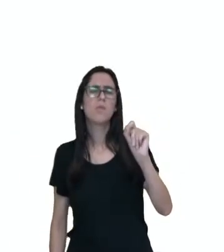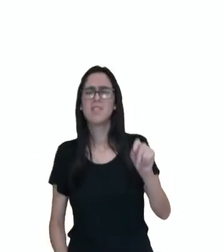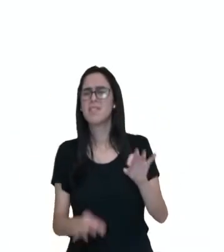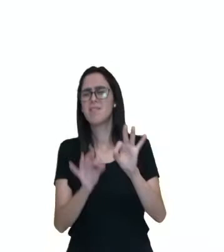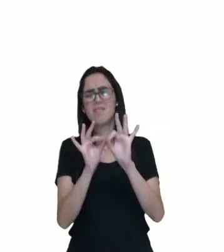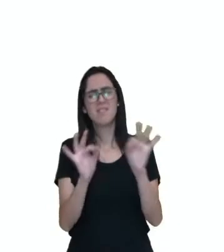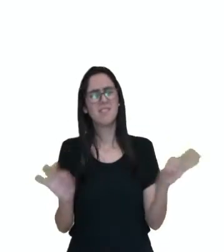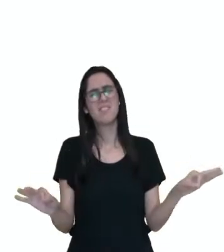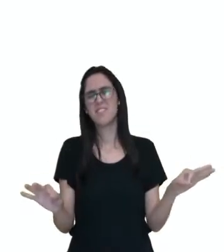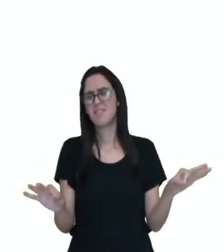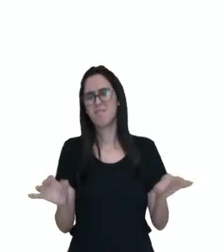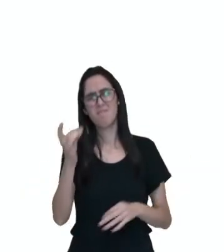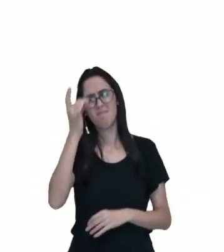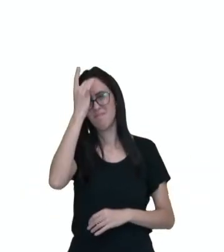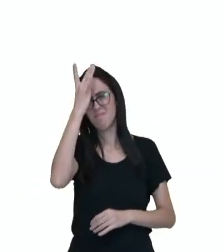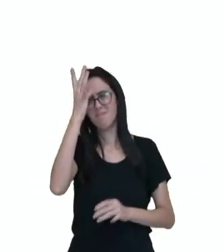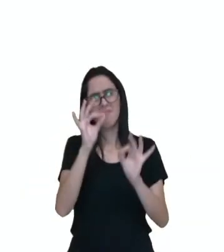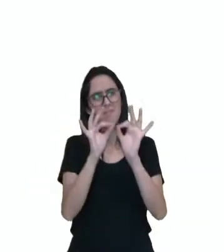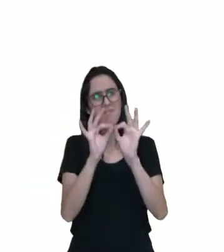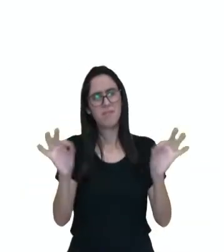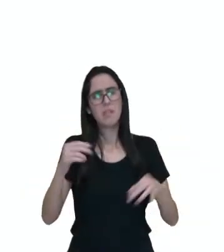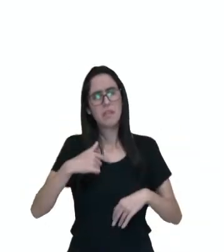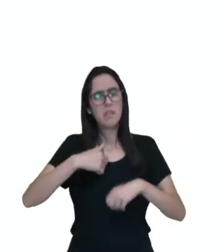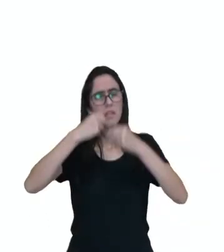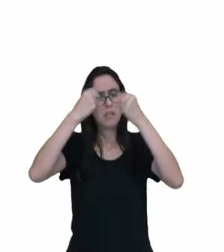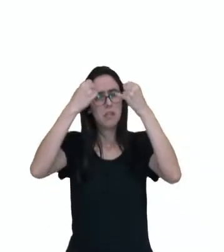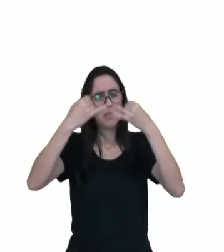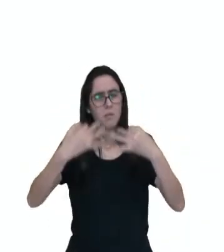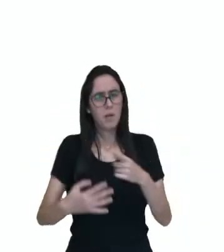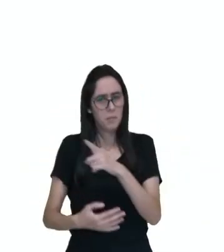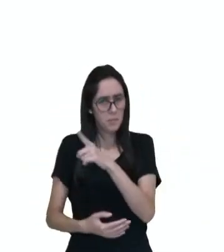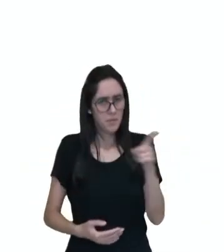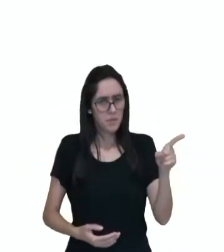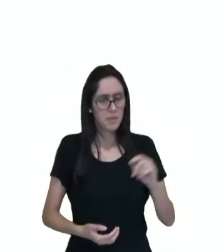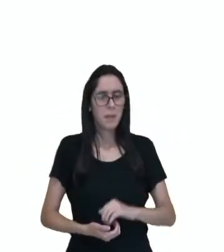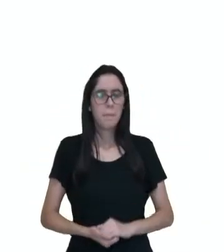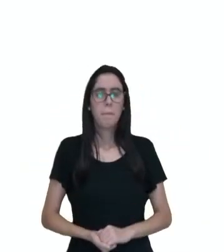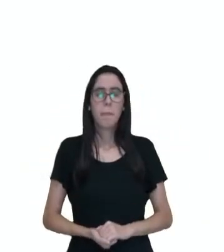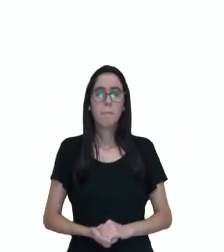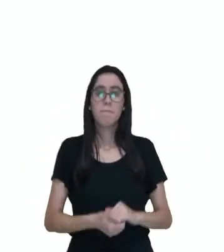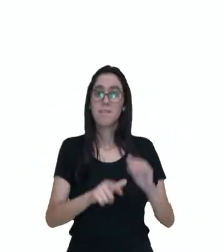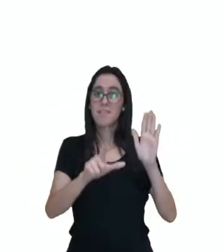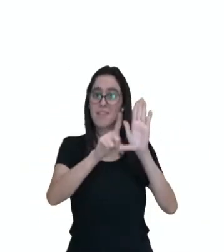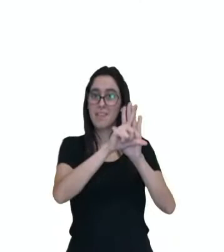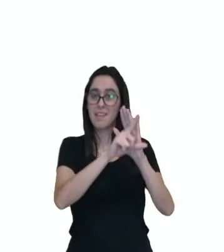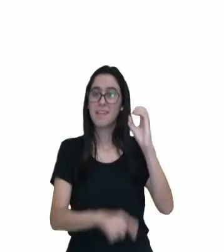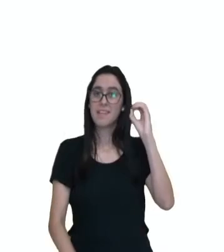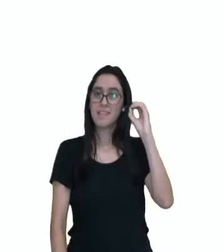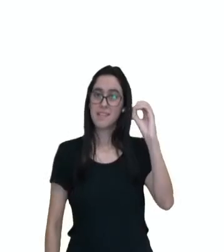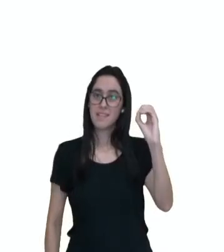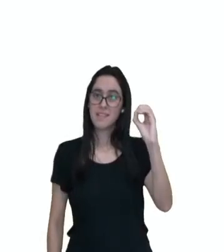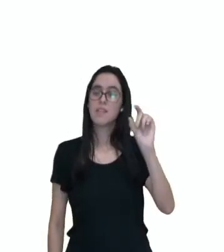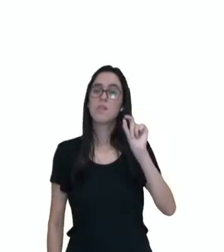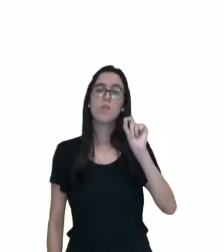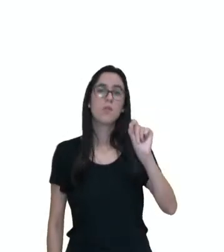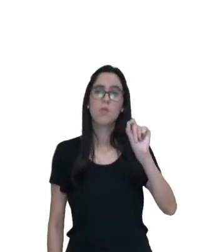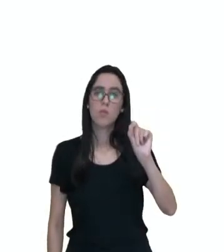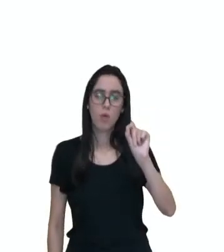simples, que eu vou explicar para você assim. A lei zero da termodinâmica, ela garante o